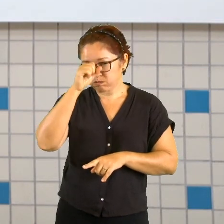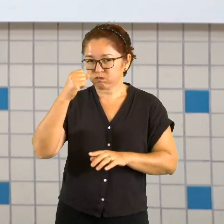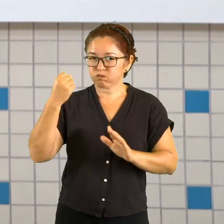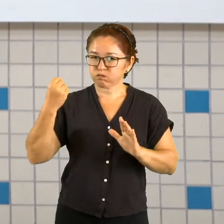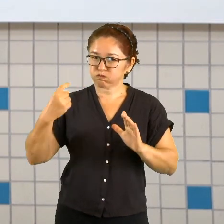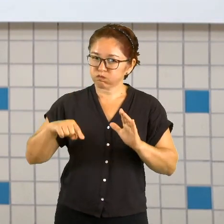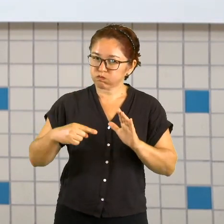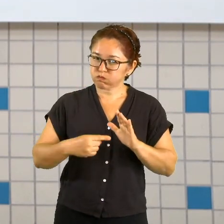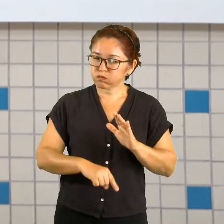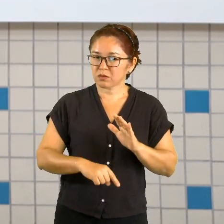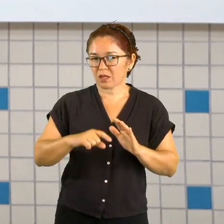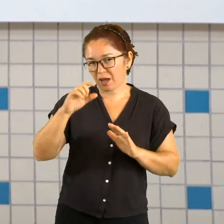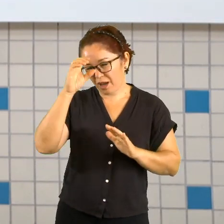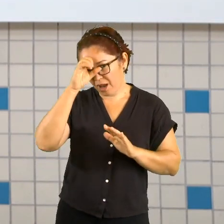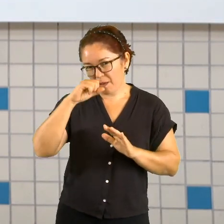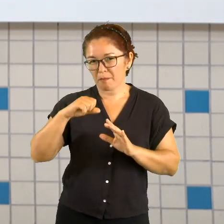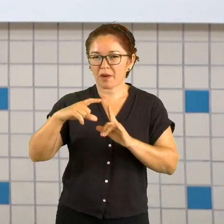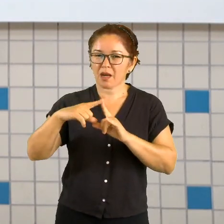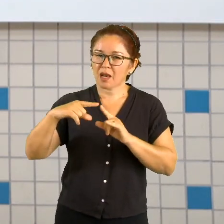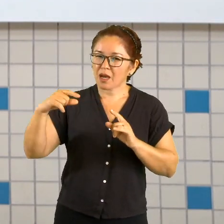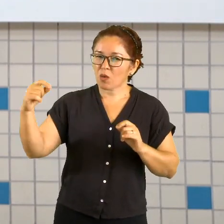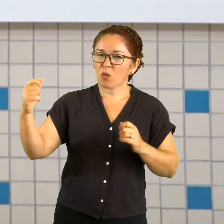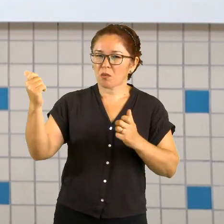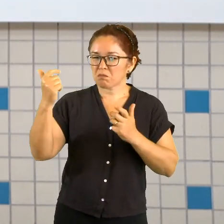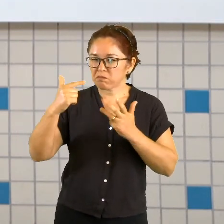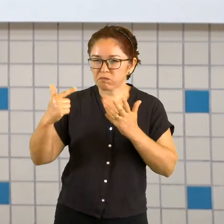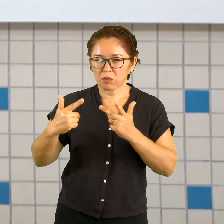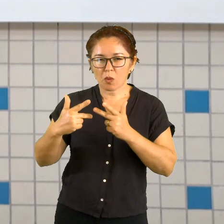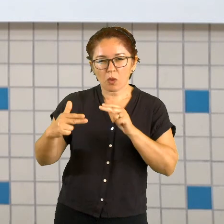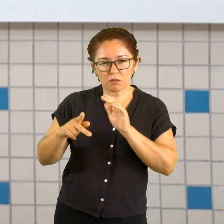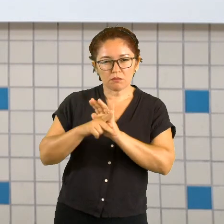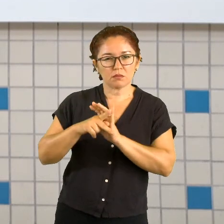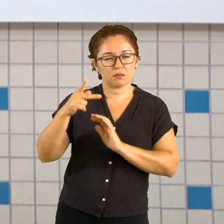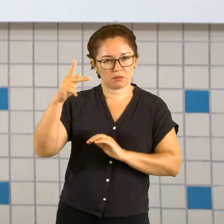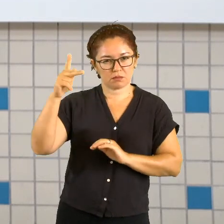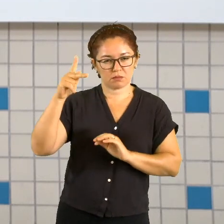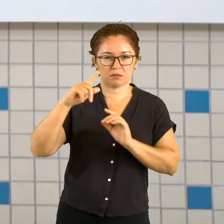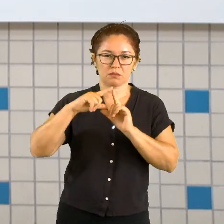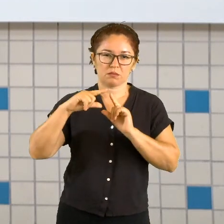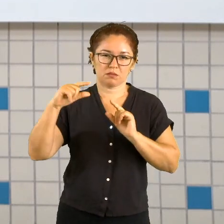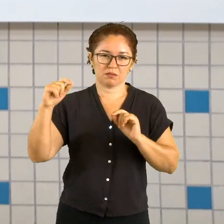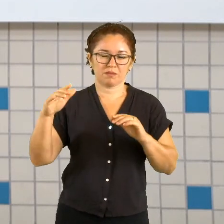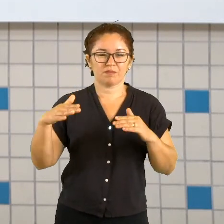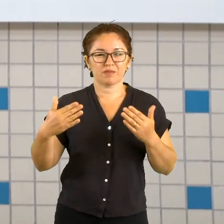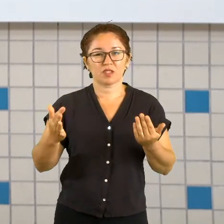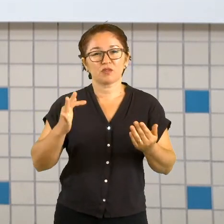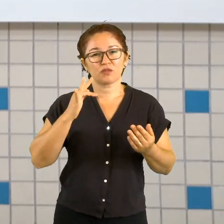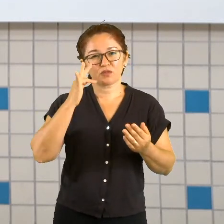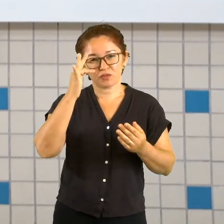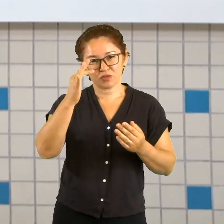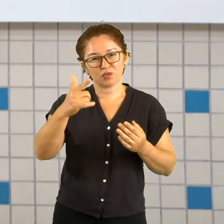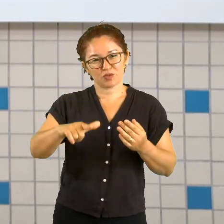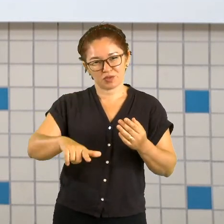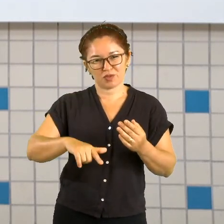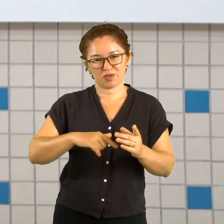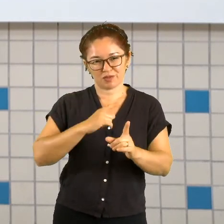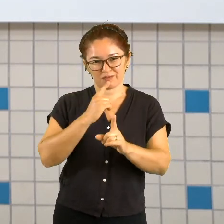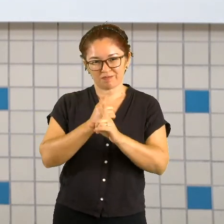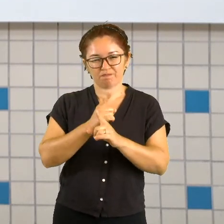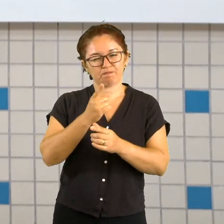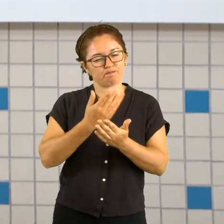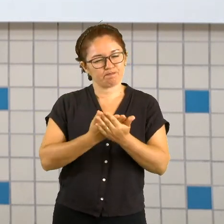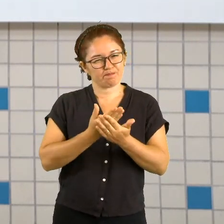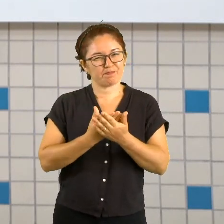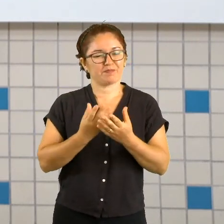a Lua e tudo que está relacionado com ela. Então, vejo vocês na próxima aula. Estude